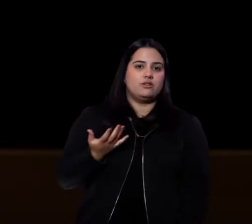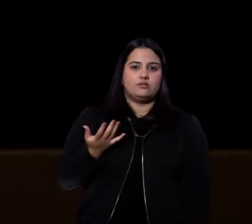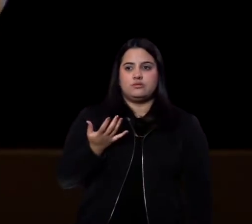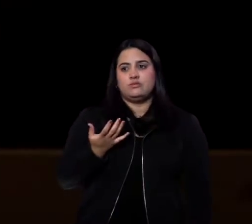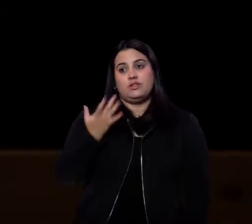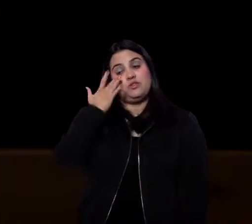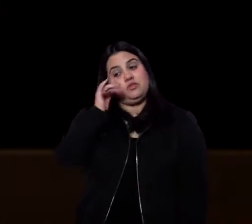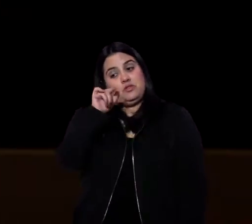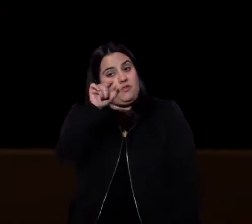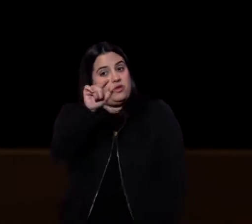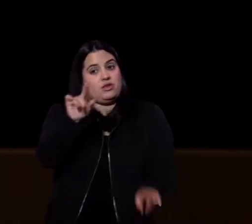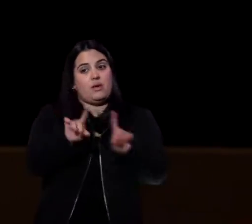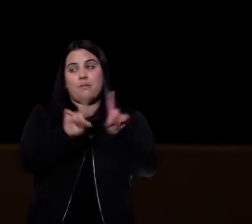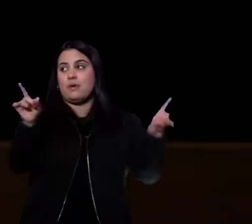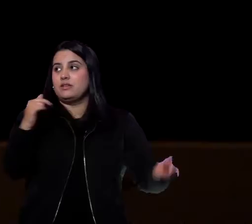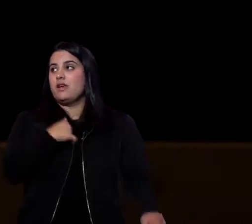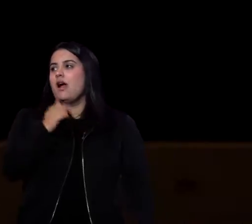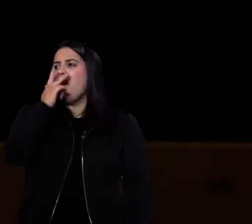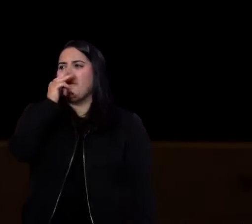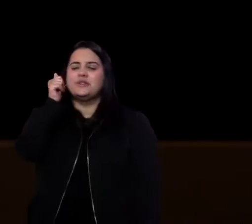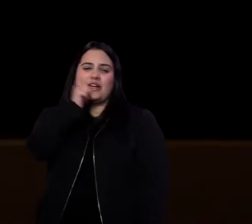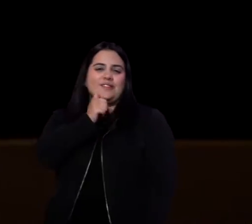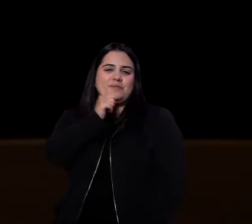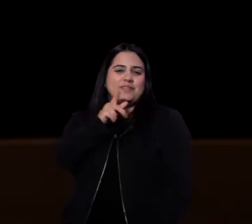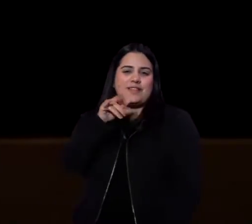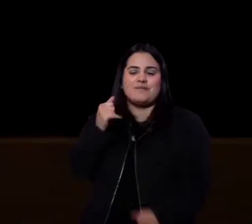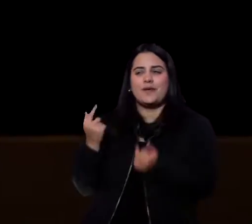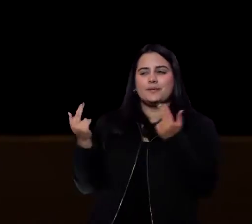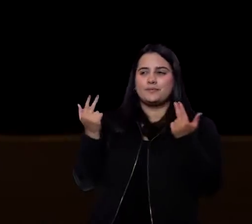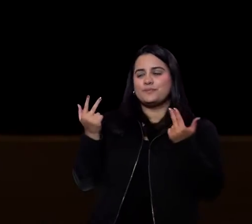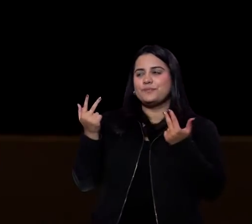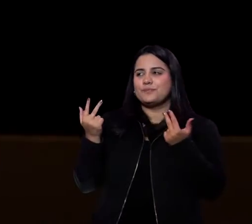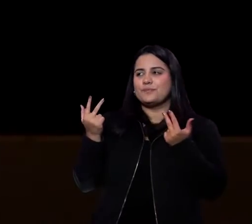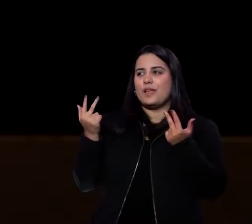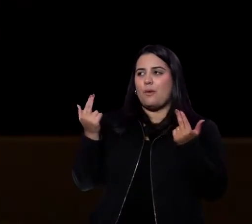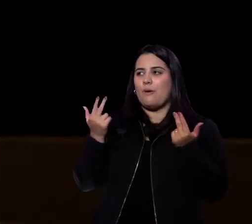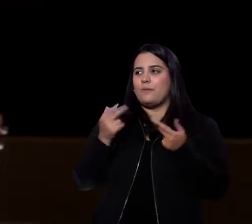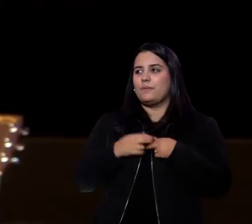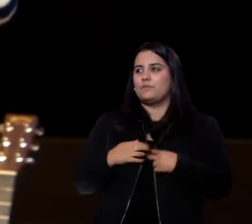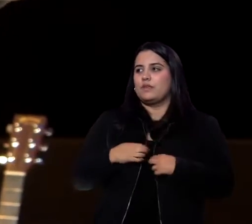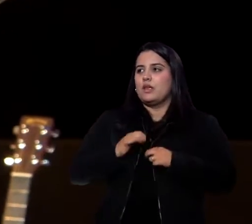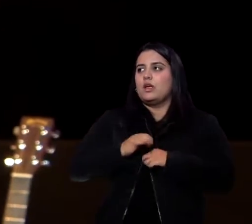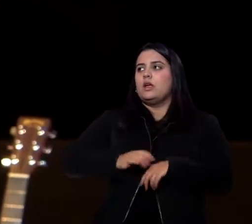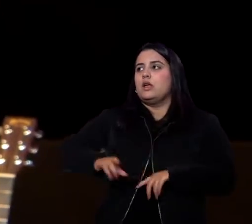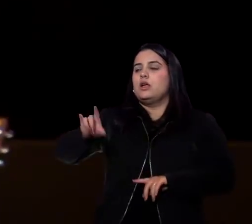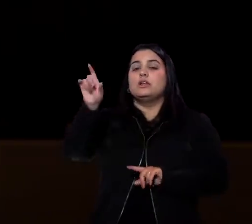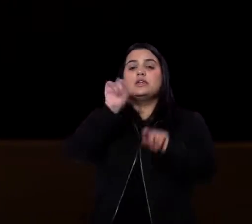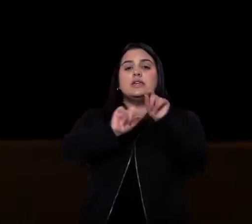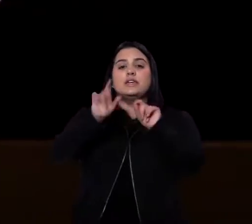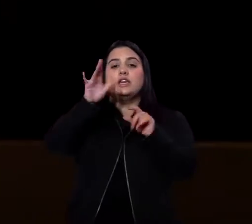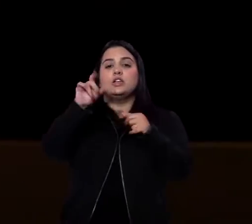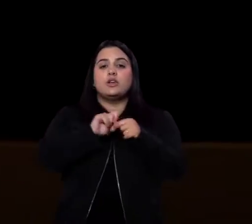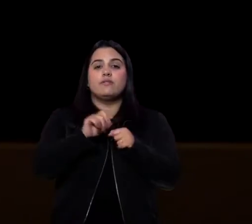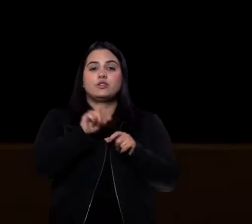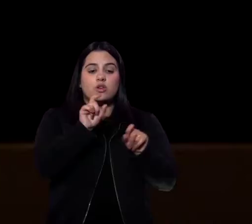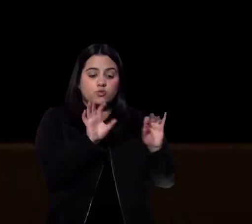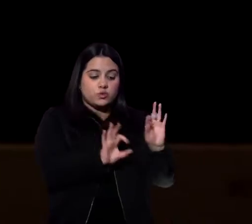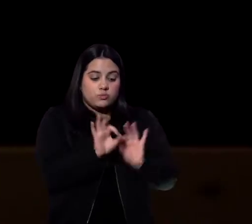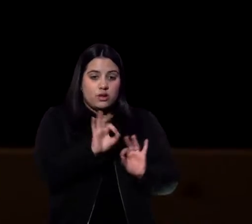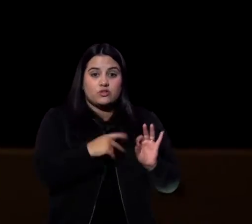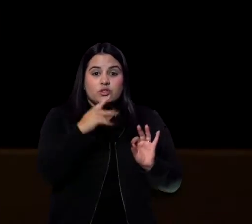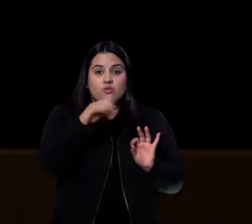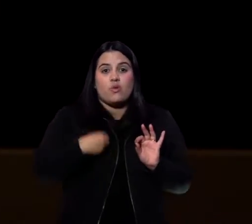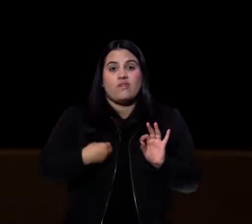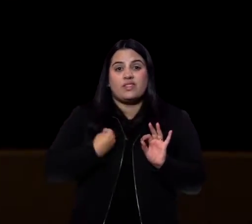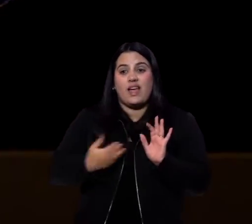sei você, mas eu acho que as meninas vão se identificar. Não sei esses meninos, mas tudo bem. Quem aqui já não fez os planos da sua vida